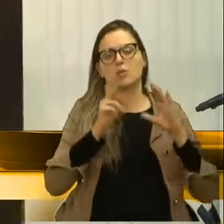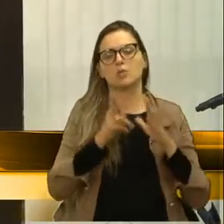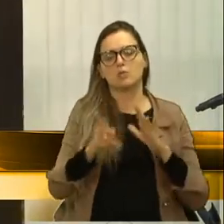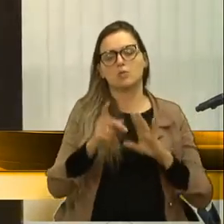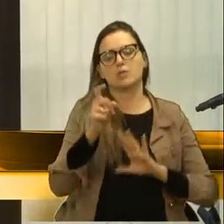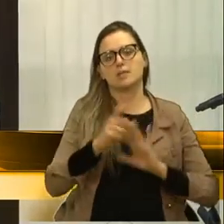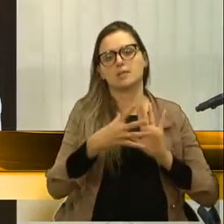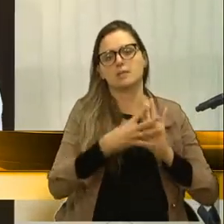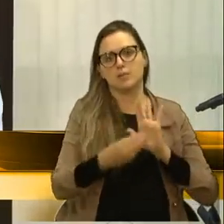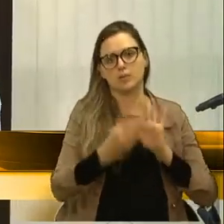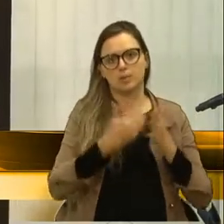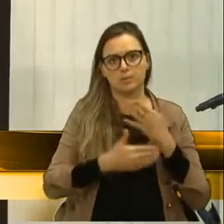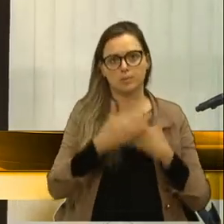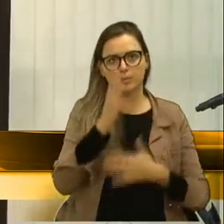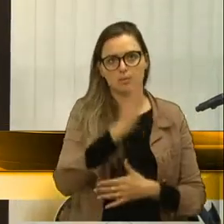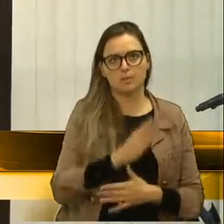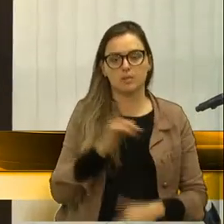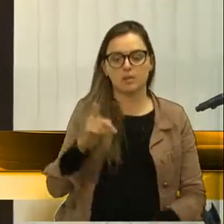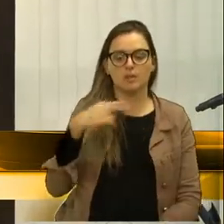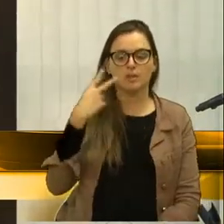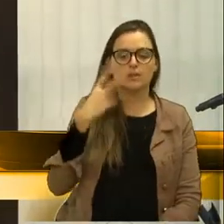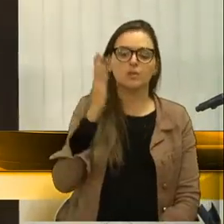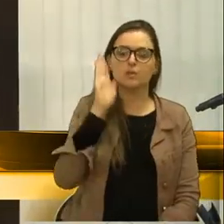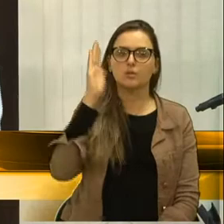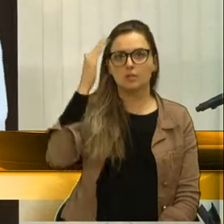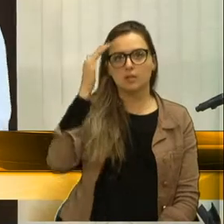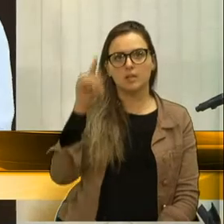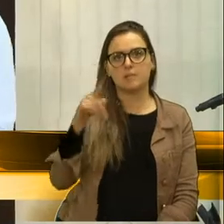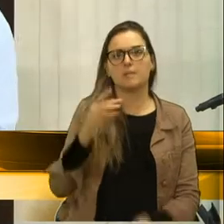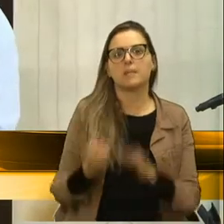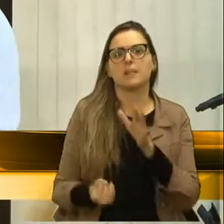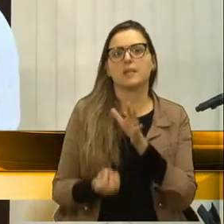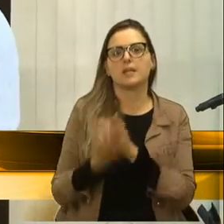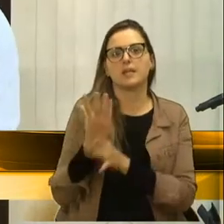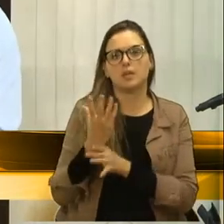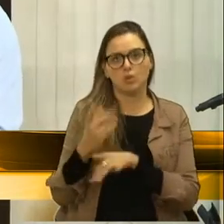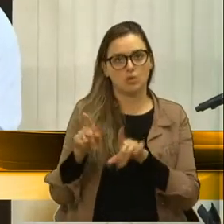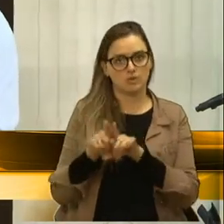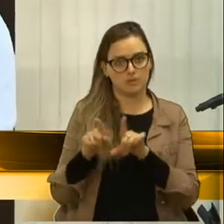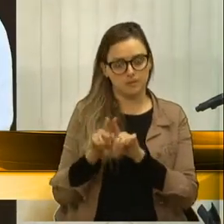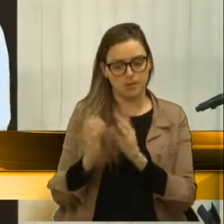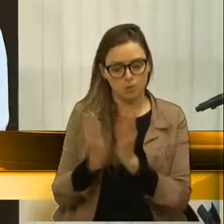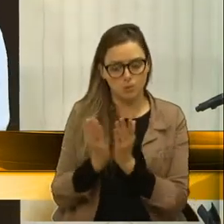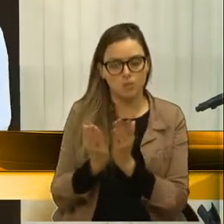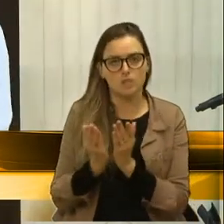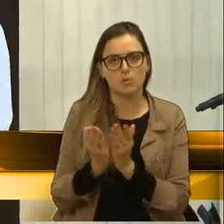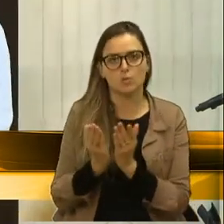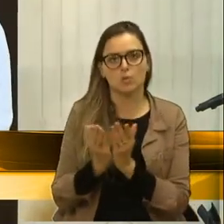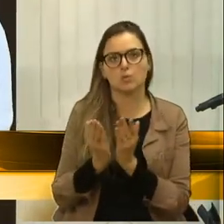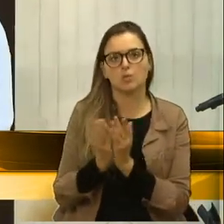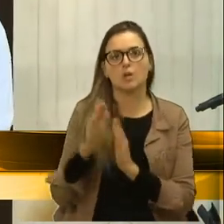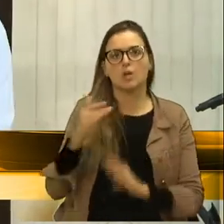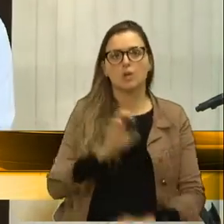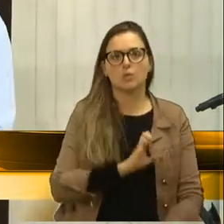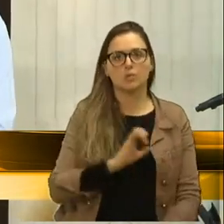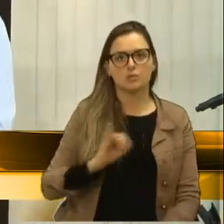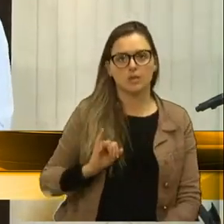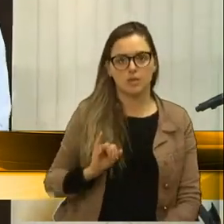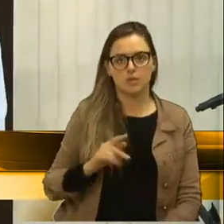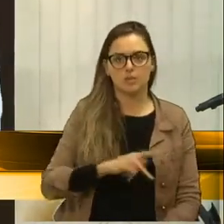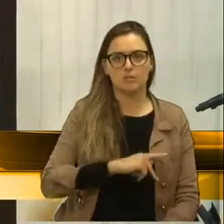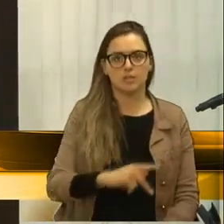inteiro. O vereador Felipe, quando foi presidente, instituiu aqui, baseado também num estudo, quando o Edir Carlos foi presidente,